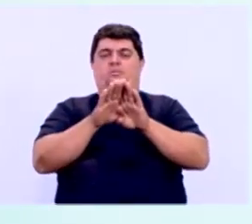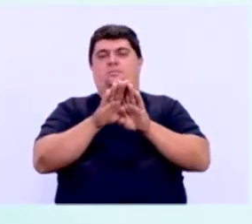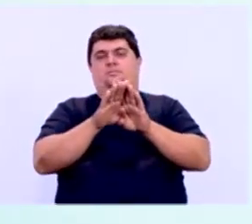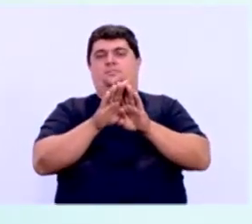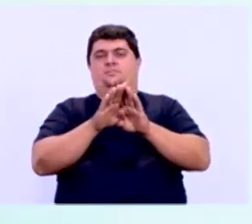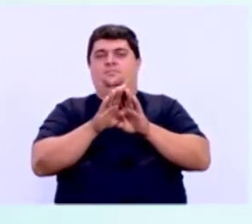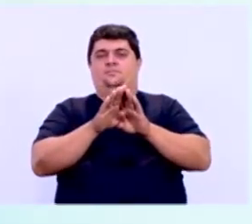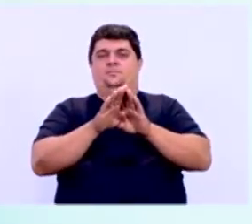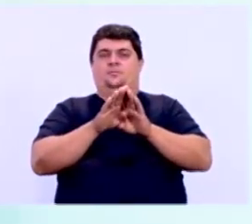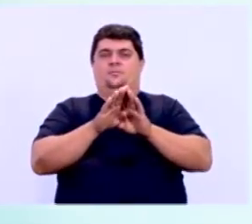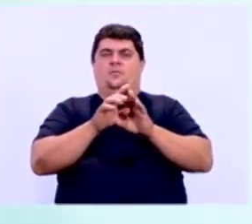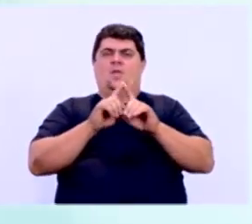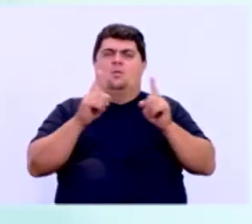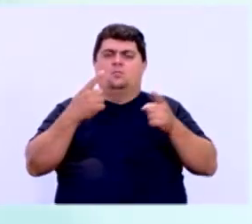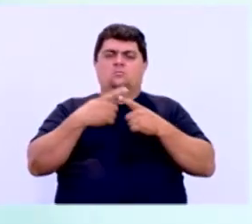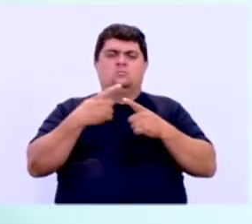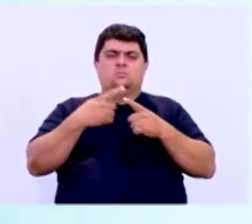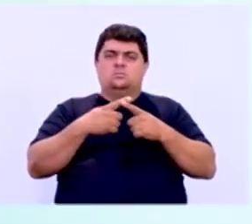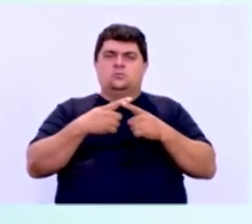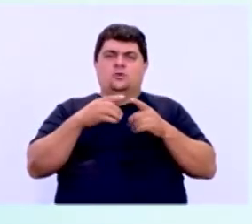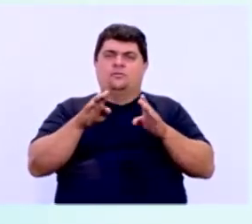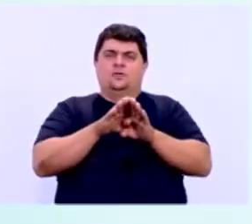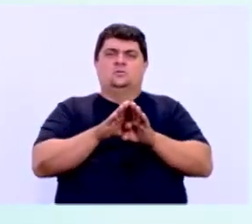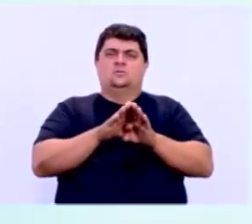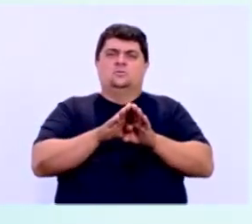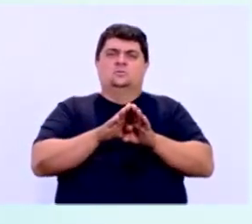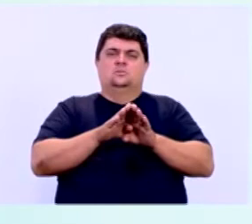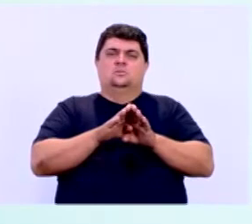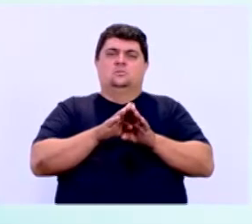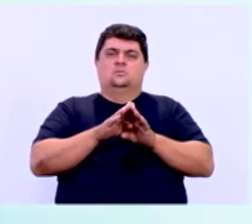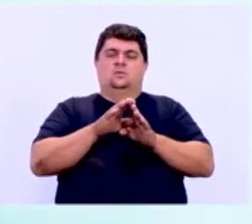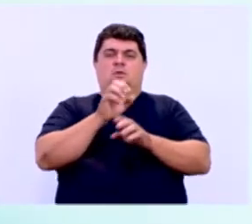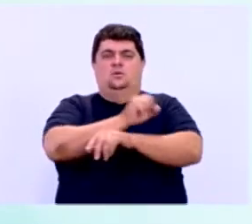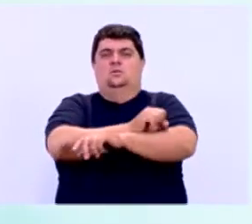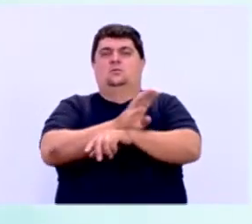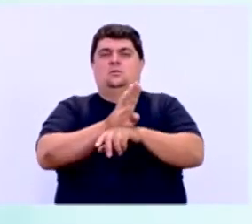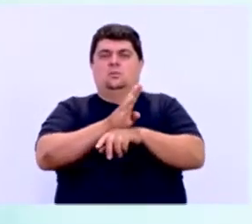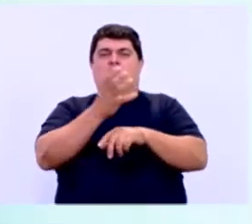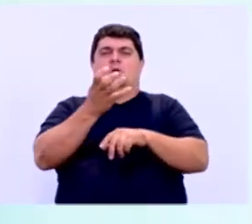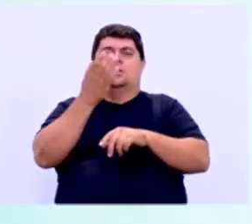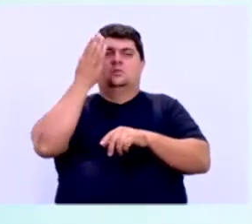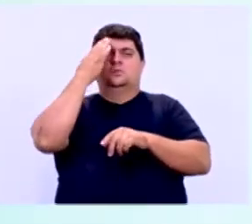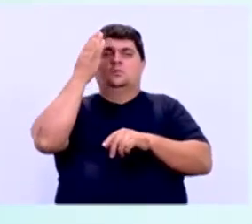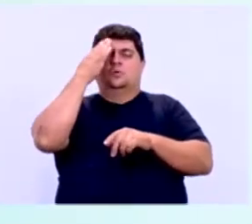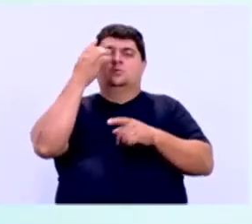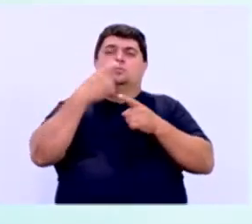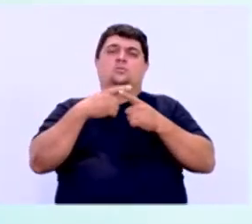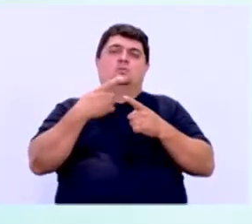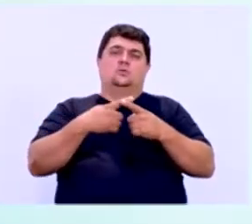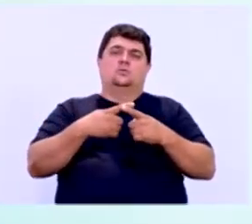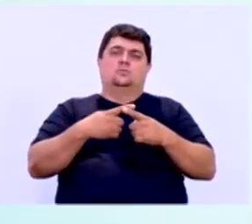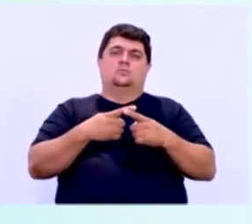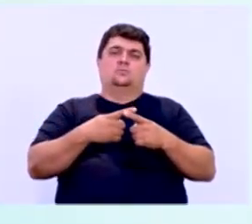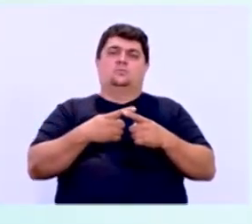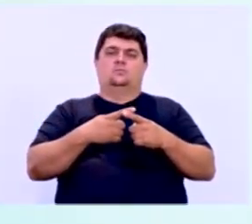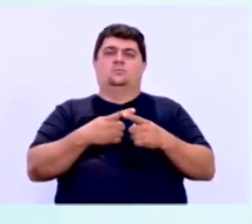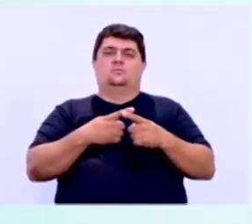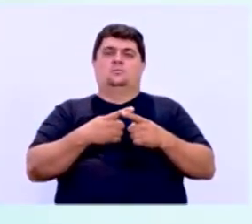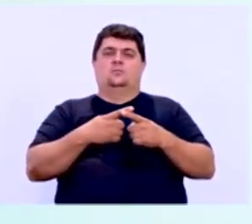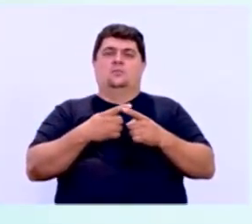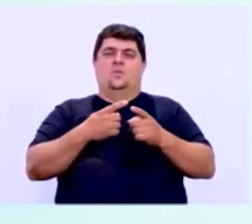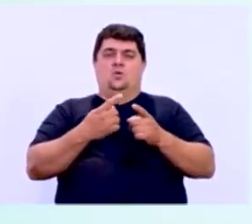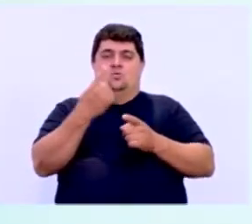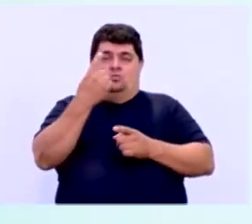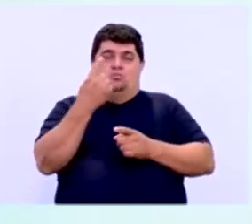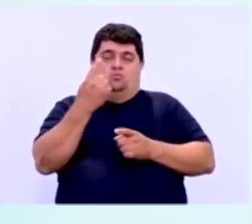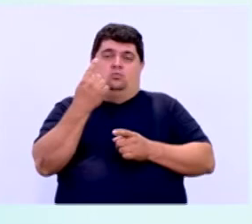portas fechadas. Mas por que elas fecham as portas? Né, o Sebrae quis saber por que essas empresas fecham as portas, né? E um dos